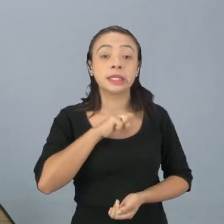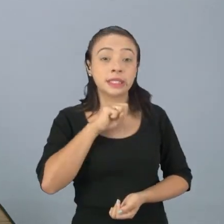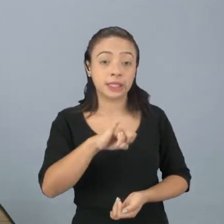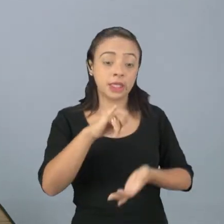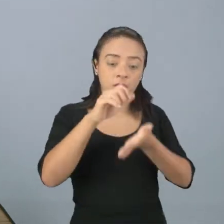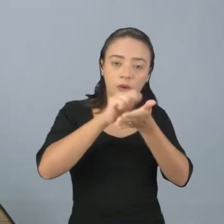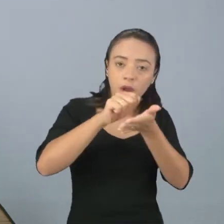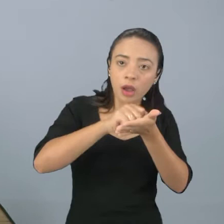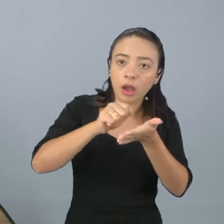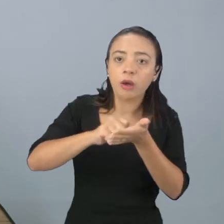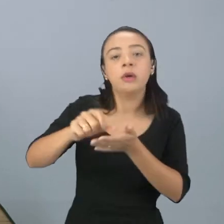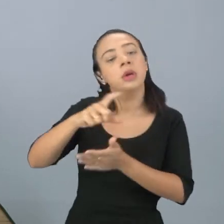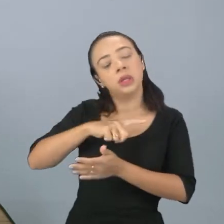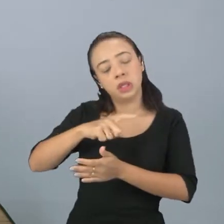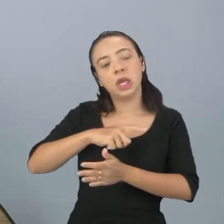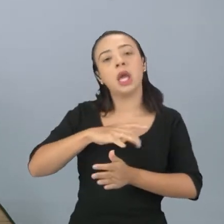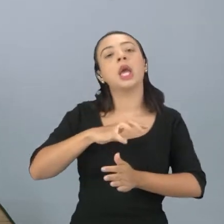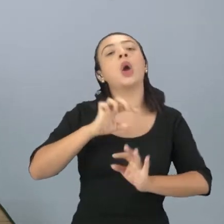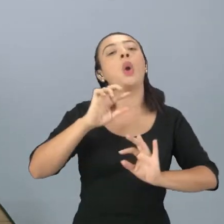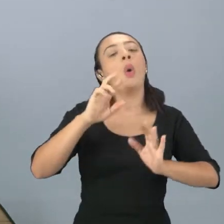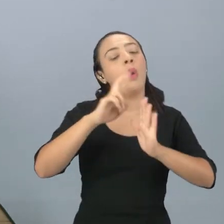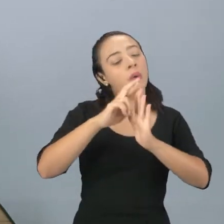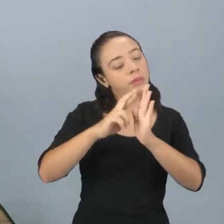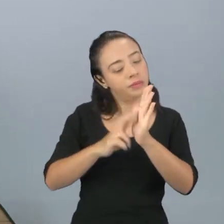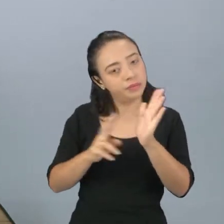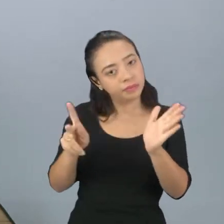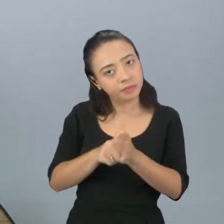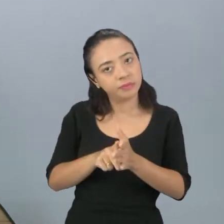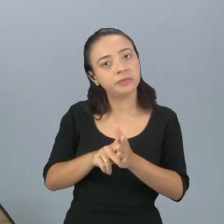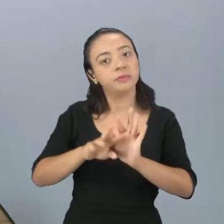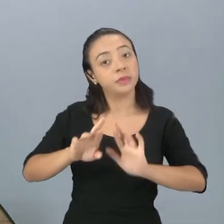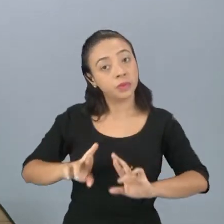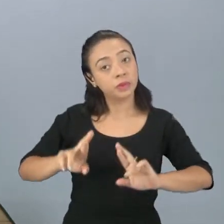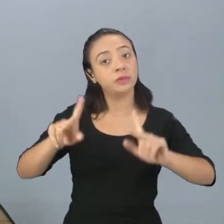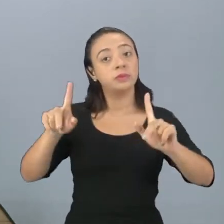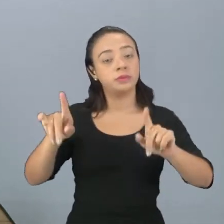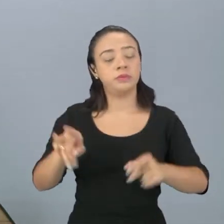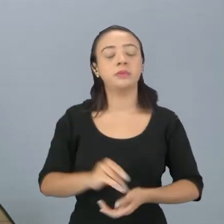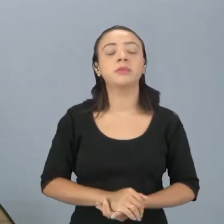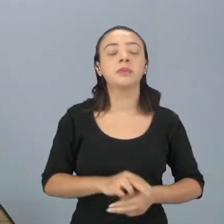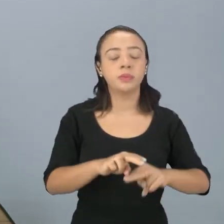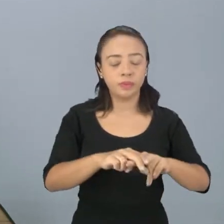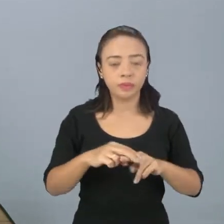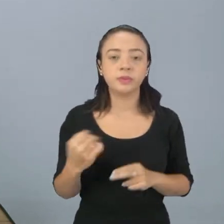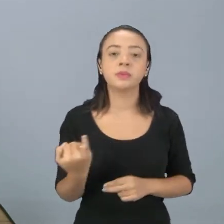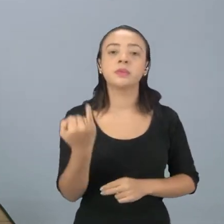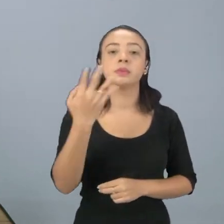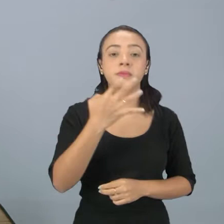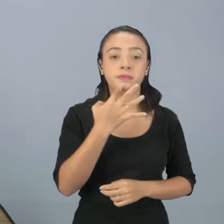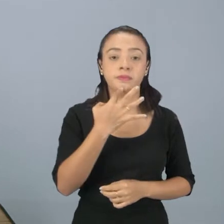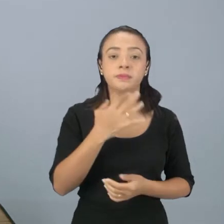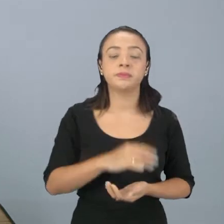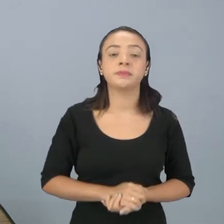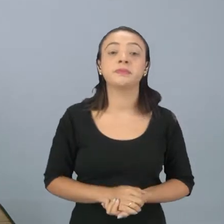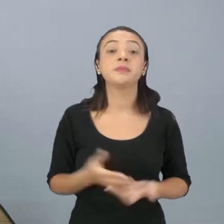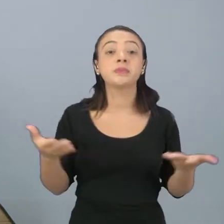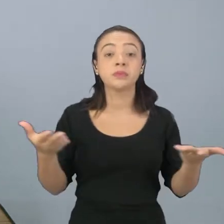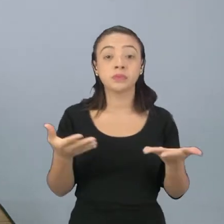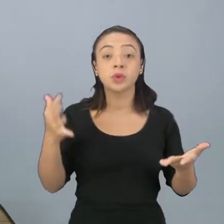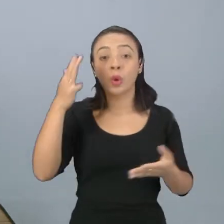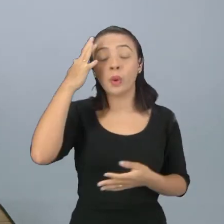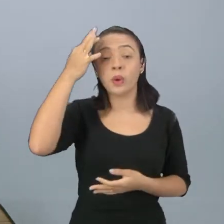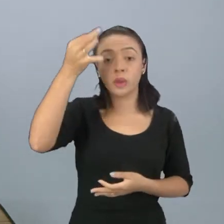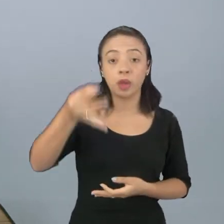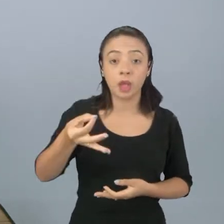também. Então não é a mesma, tem regras diferentes, eu preciso conhecer essas regras. E hoje a gente vai compreender esse uso